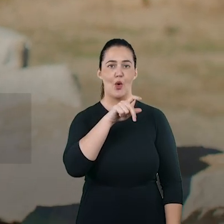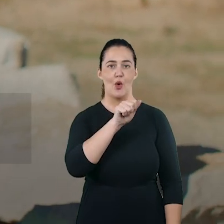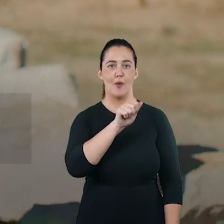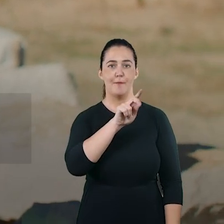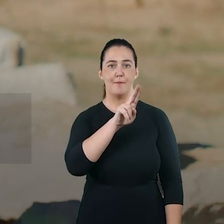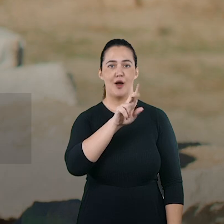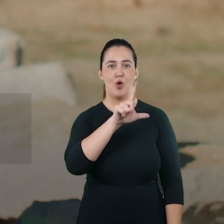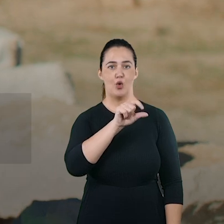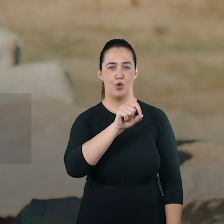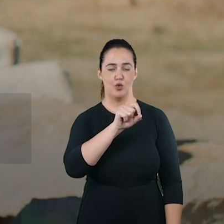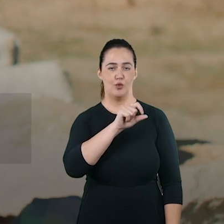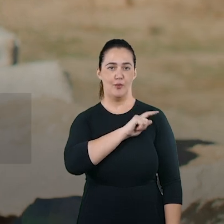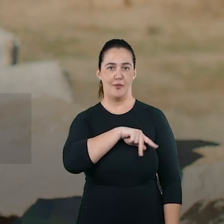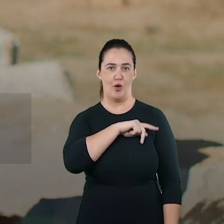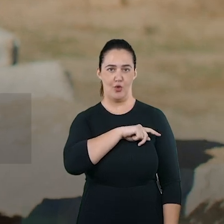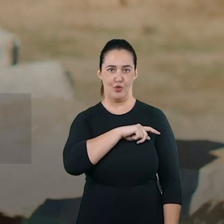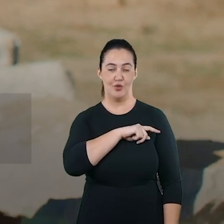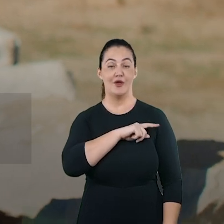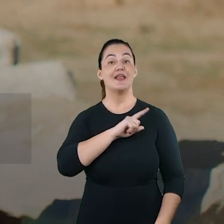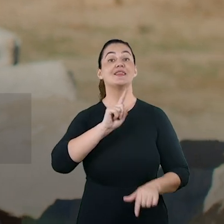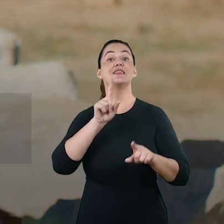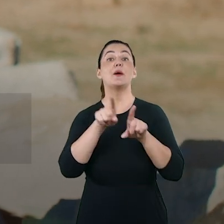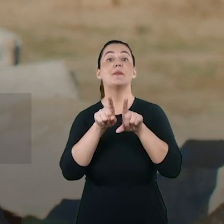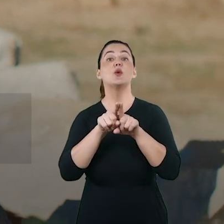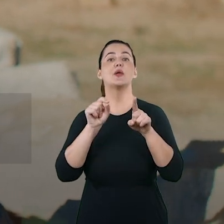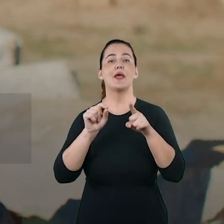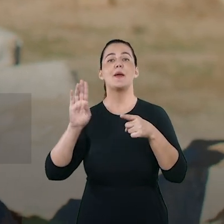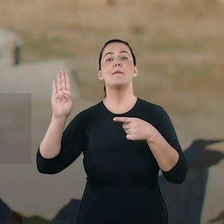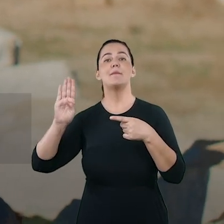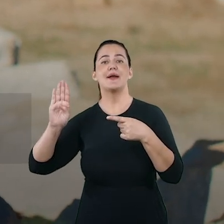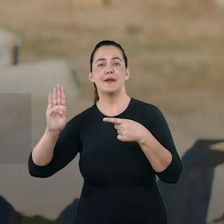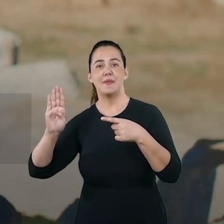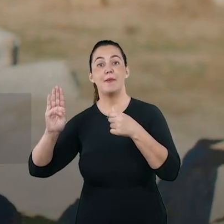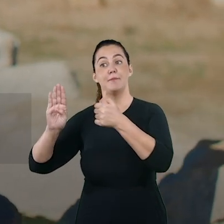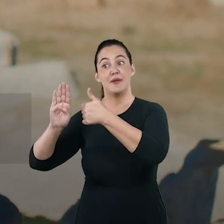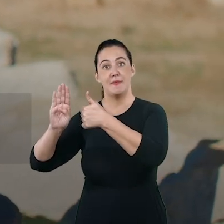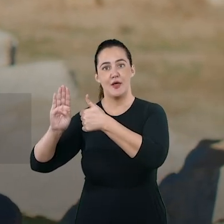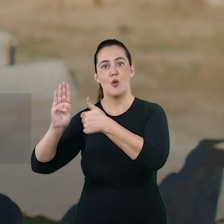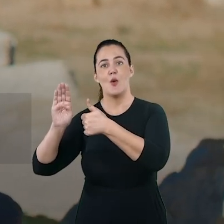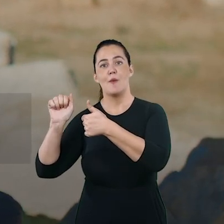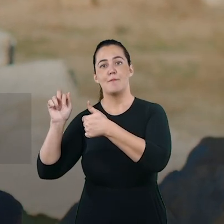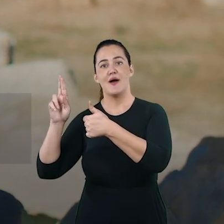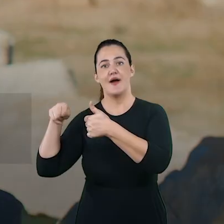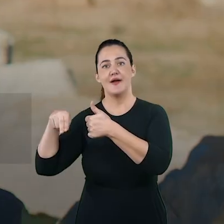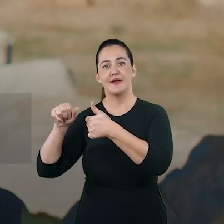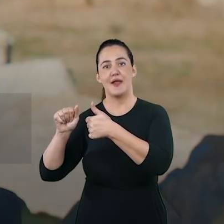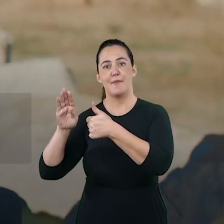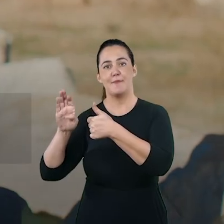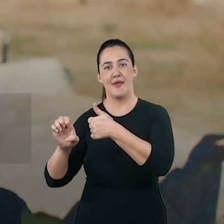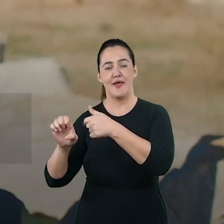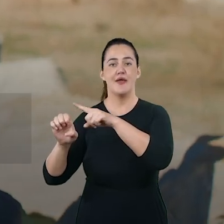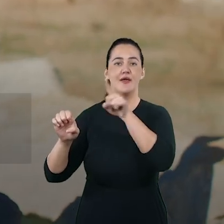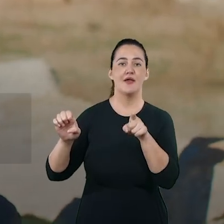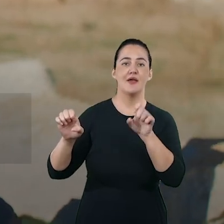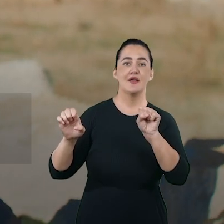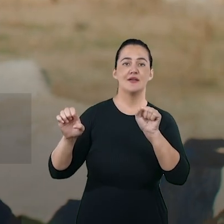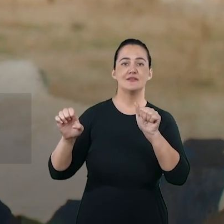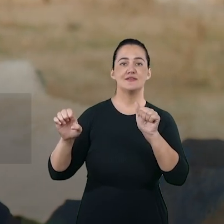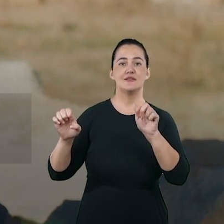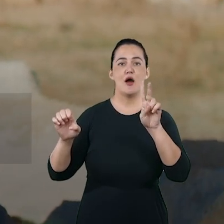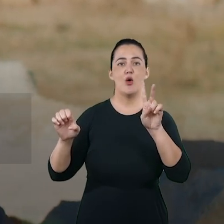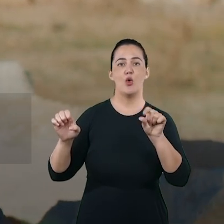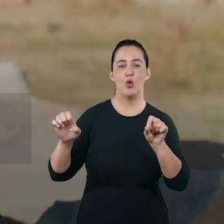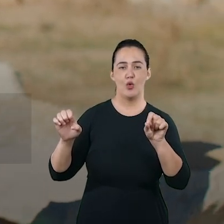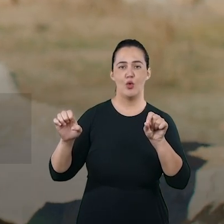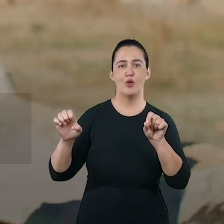a ordem dos nomes. Primeiro vem Barnabé, depois Saulo, aí passa a ser Paulo e Barnabé. Isso nos